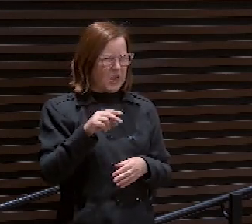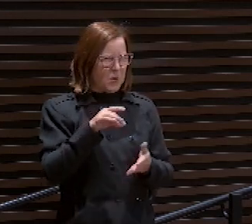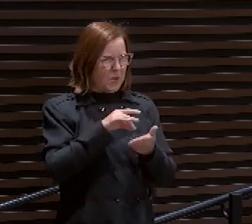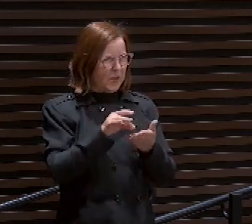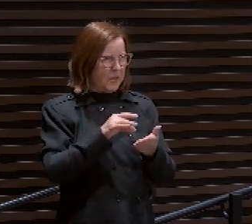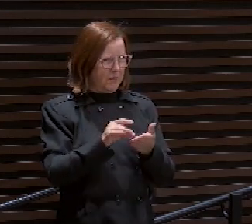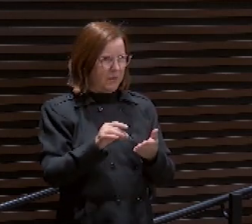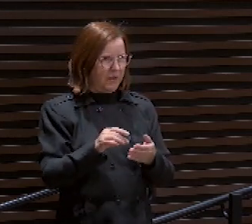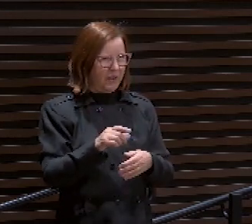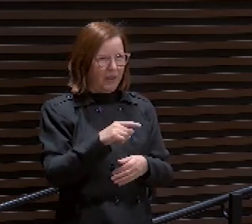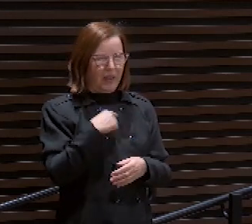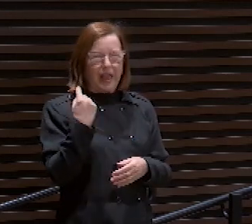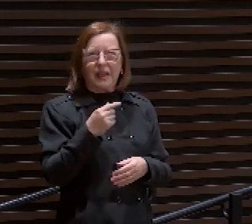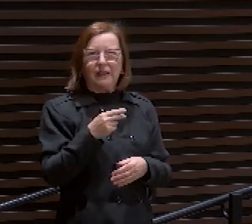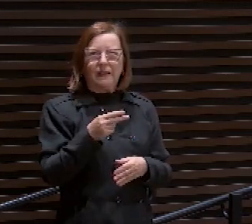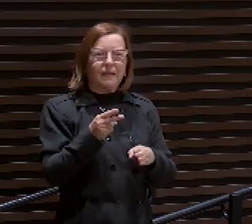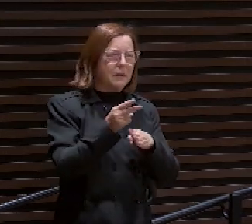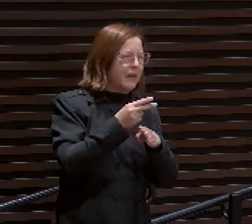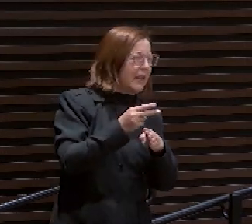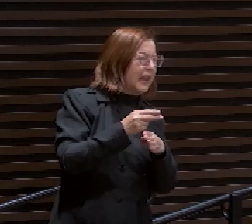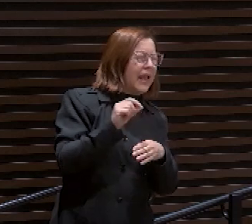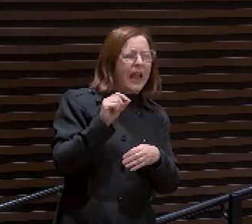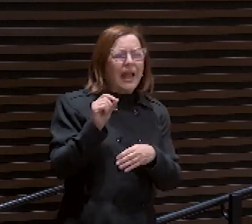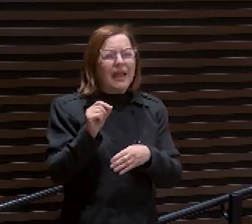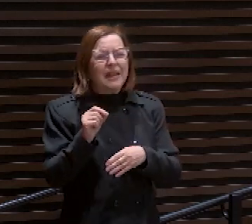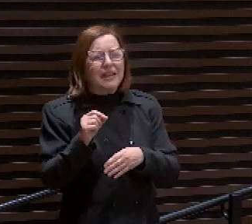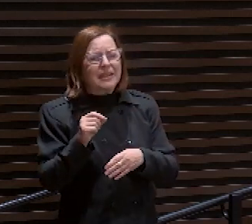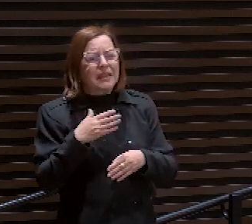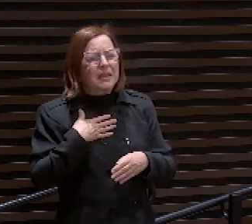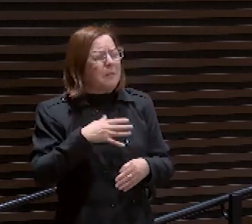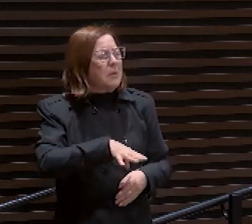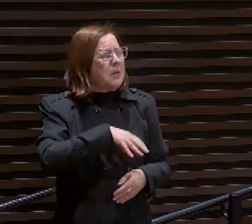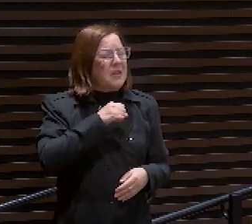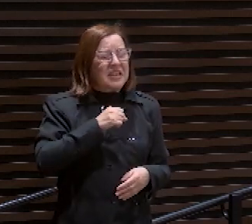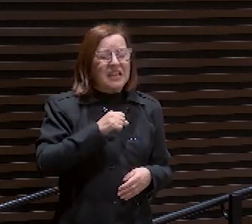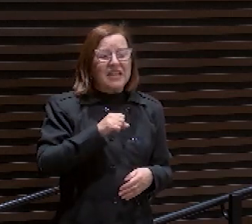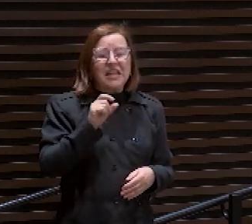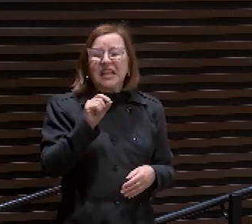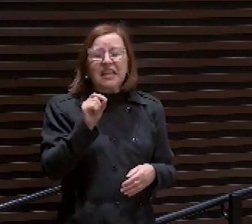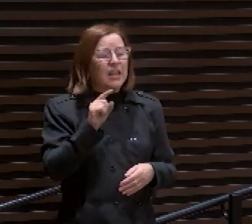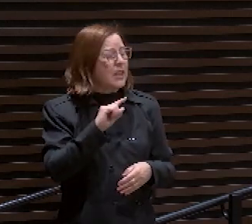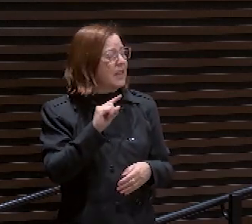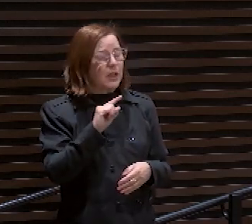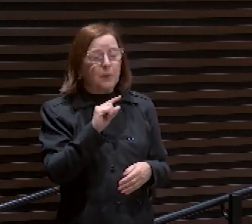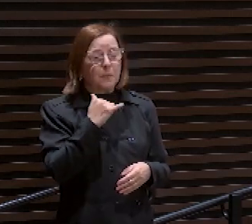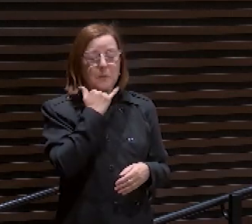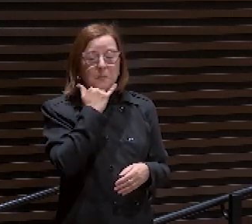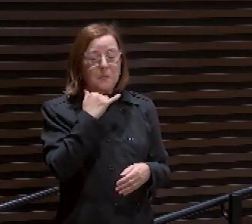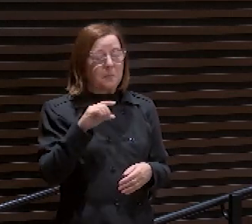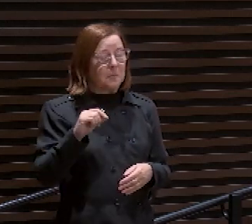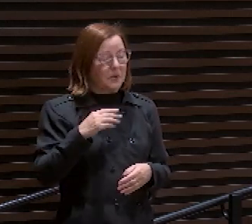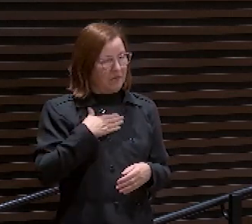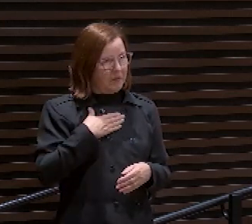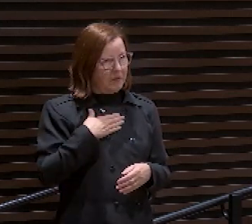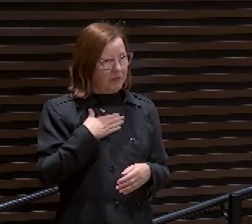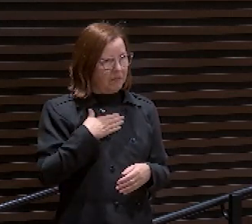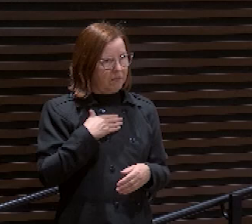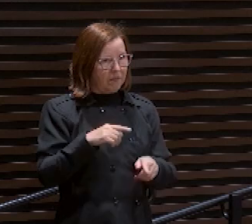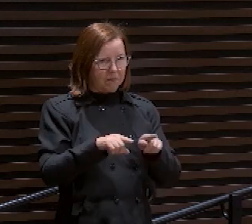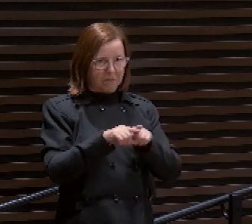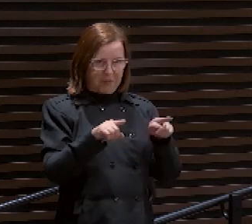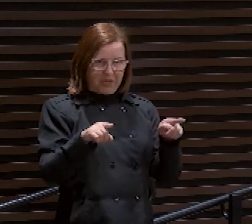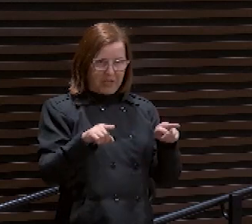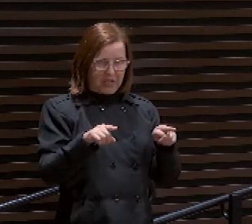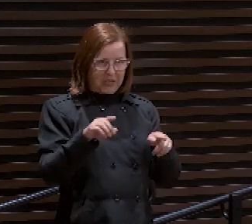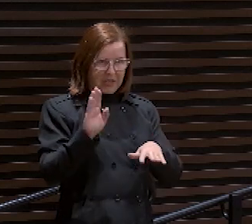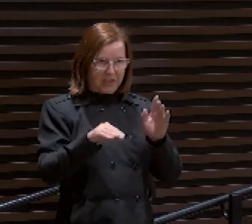me calunia? Quem que me odeia? Quem que me maldiz? Quem que não me perdoa? E às vezes a gente está com rancor no coração, a gente está odiando